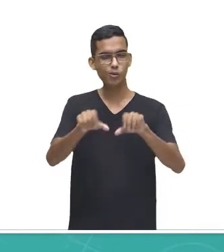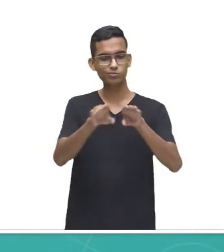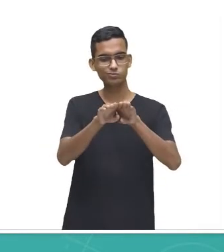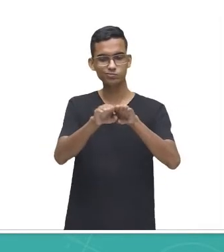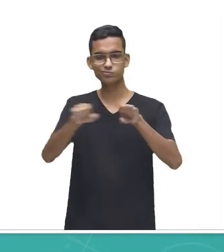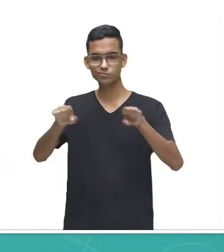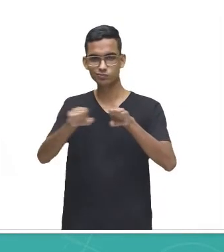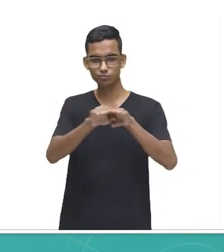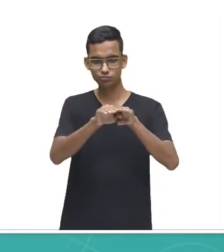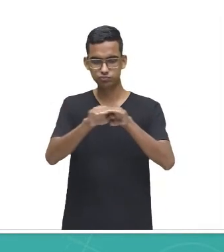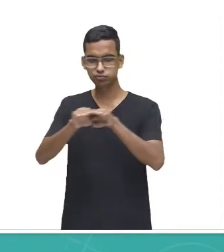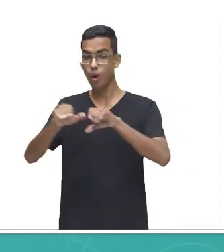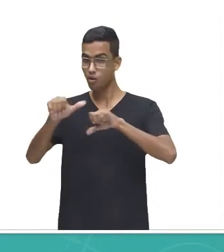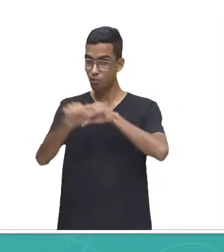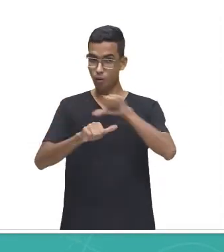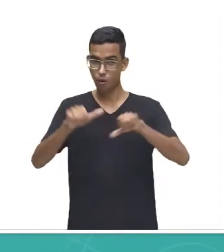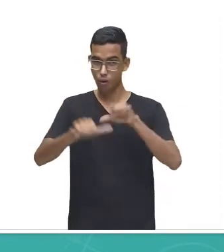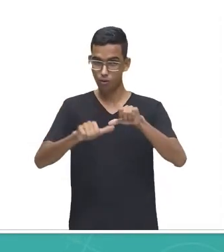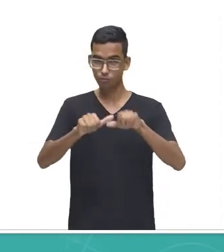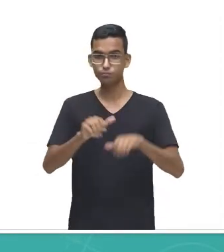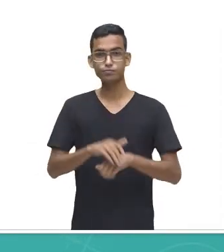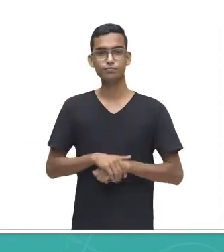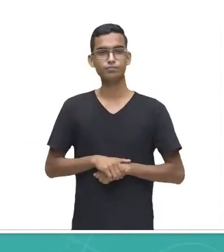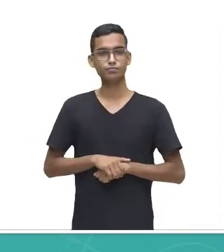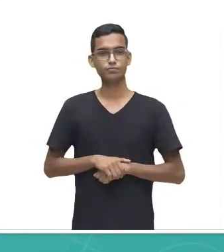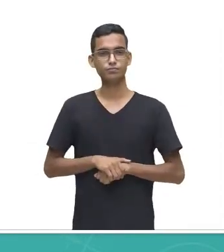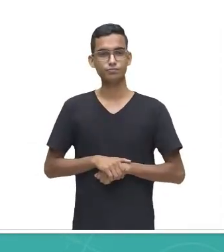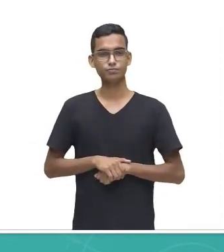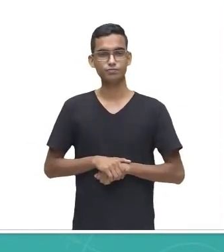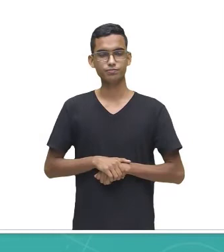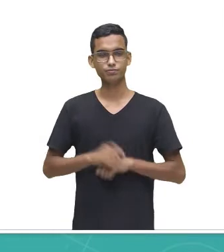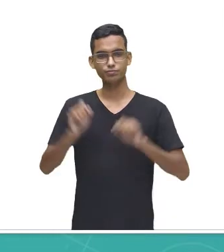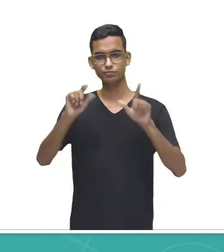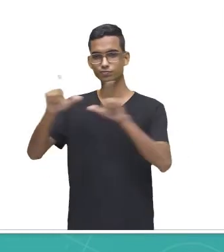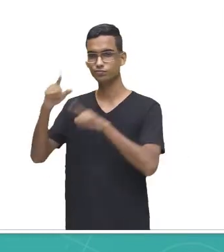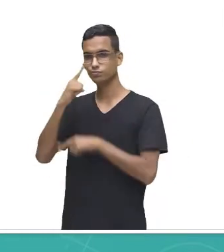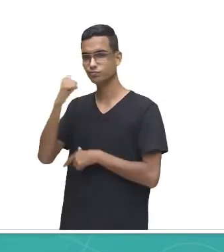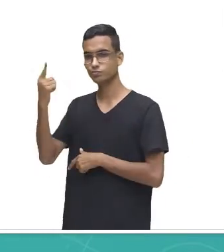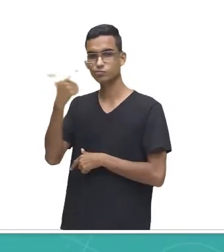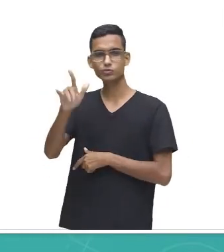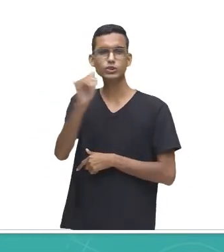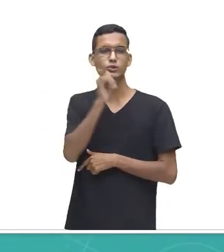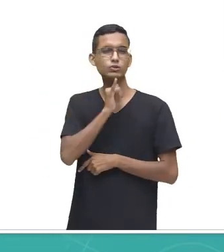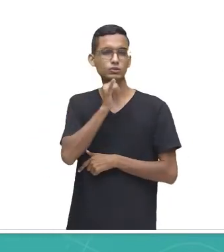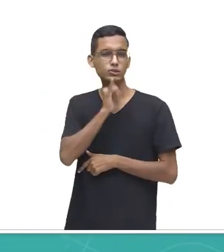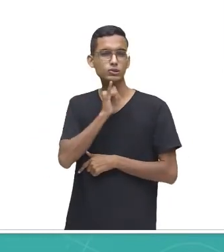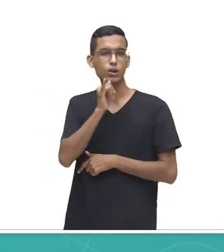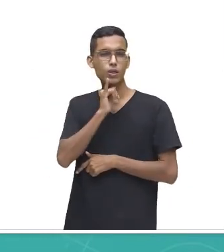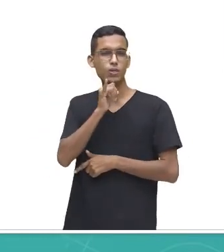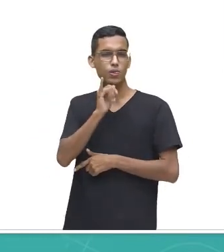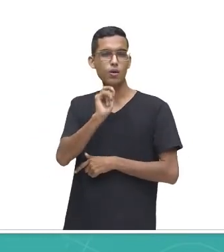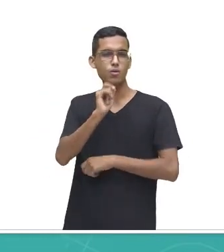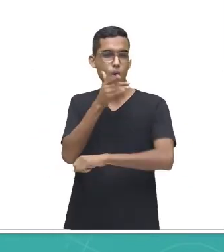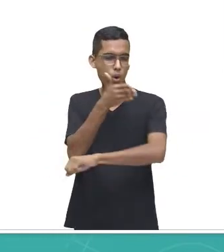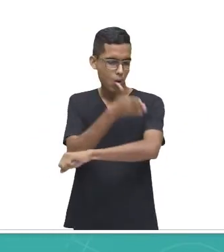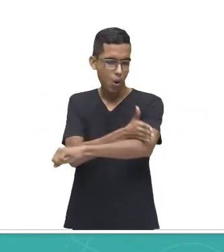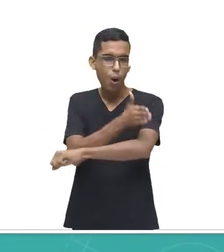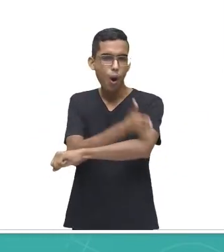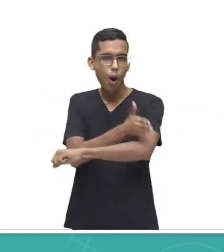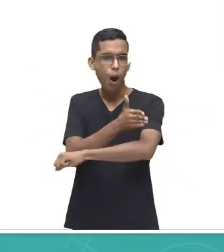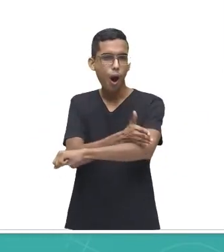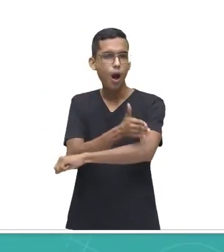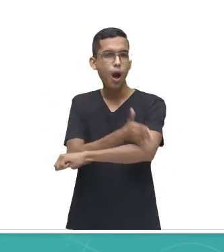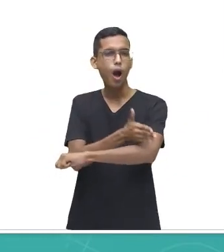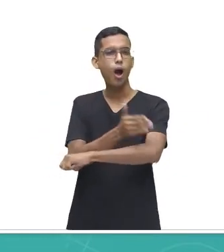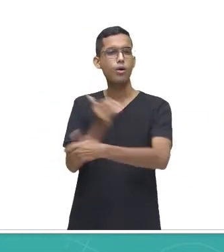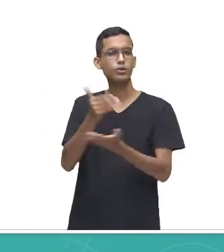Para pensar na próxima slide, nós vamos ver também outros exemplos, né? A pré-história e a história da Grécia Antiga é a passagem do romantismo